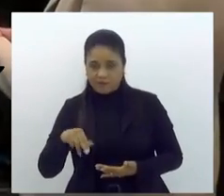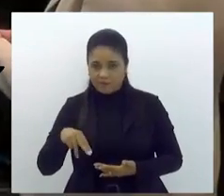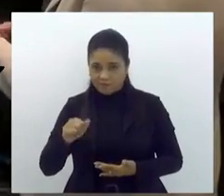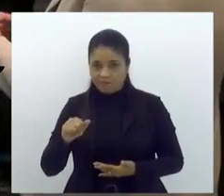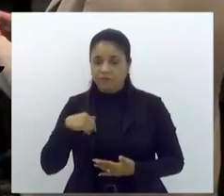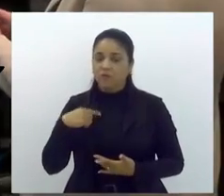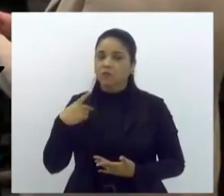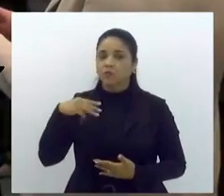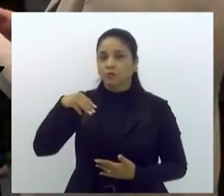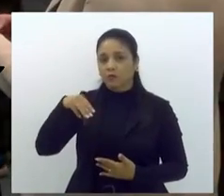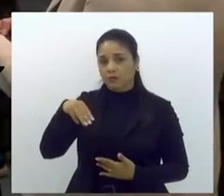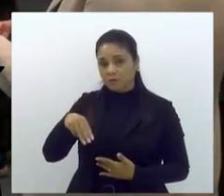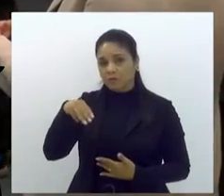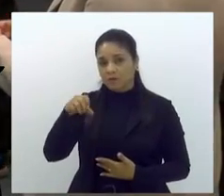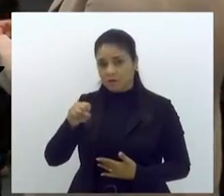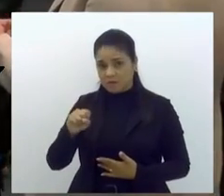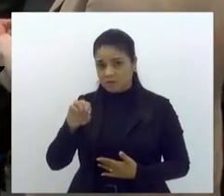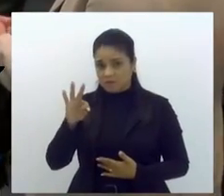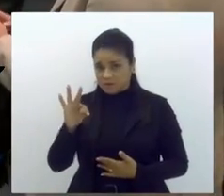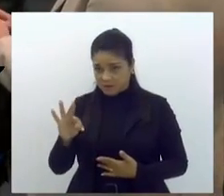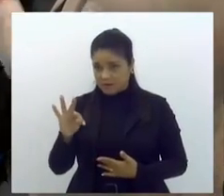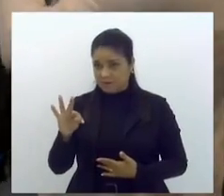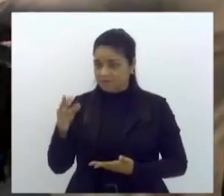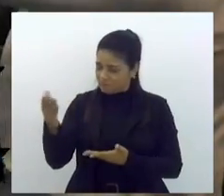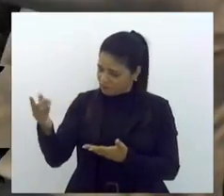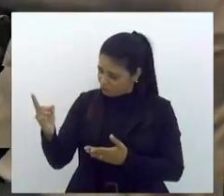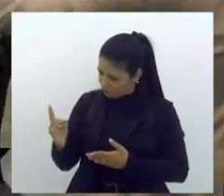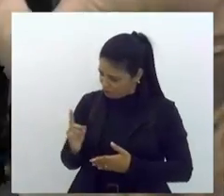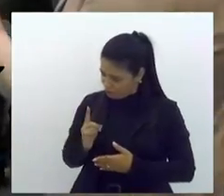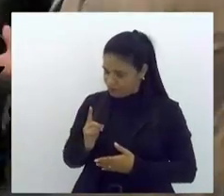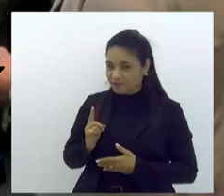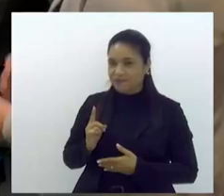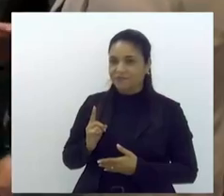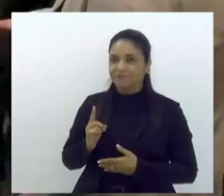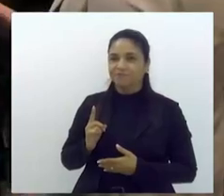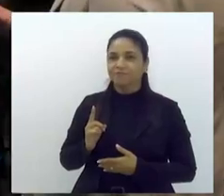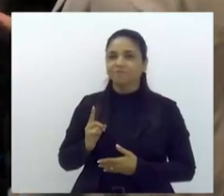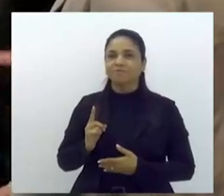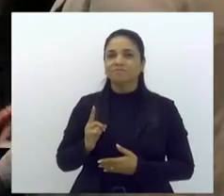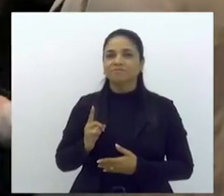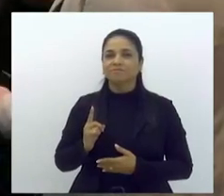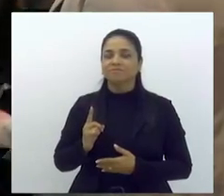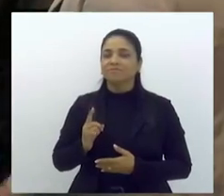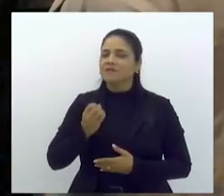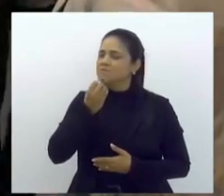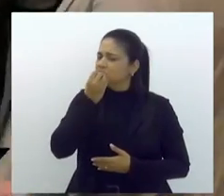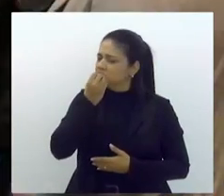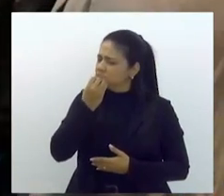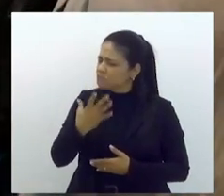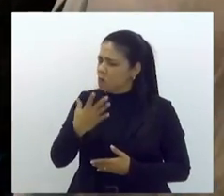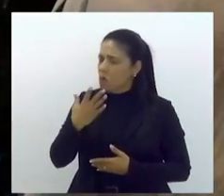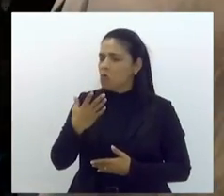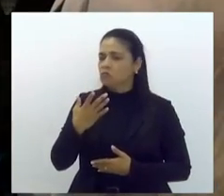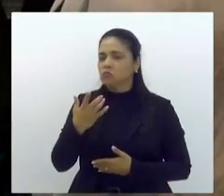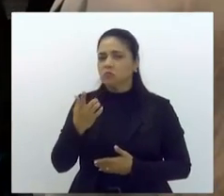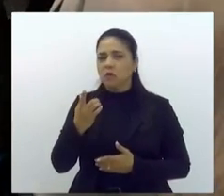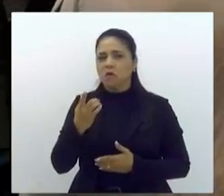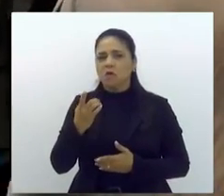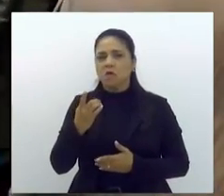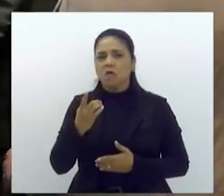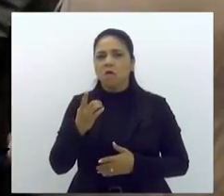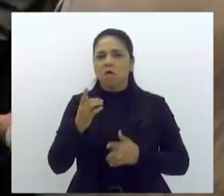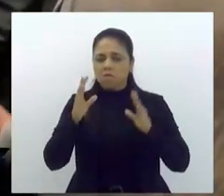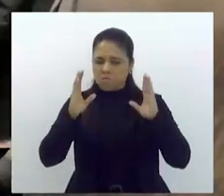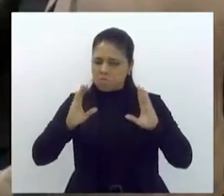Mariana do MST chega aqui deputada Mariana do MST muito boa a sua postura de voltar para